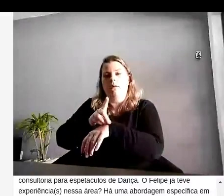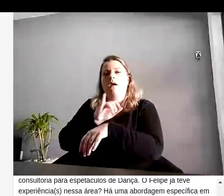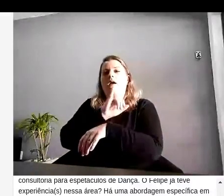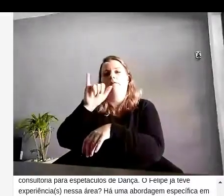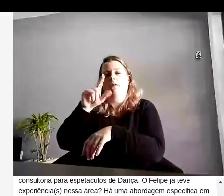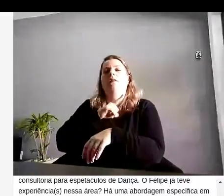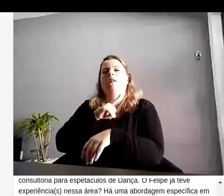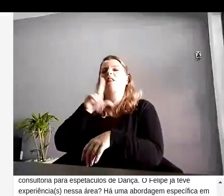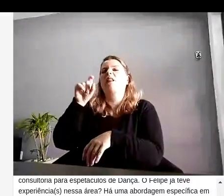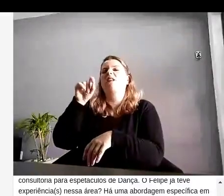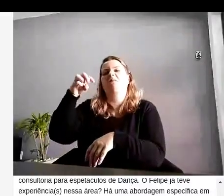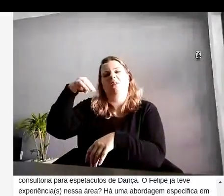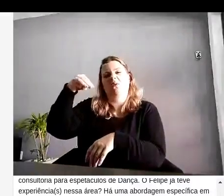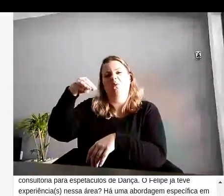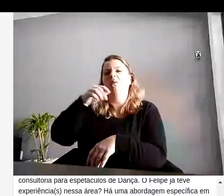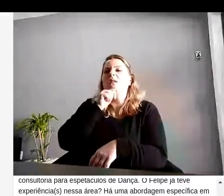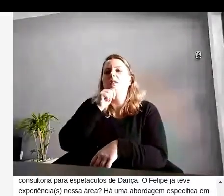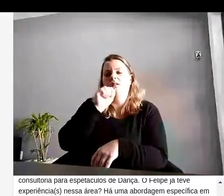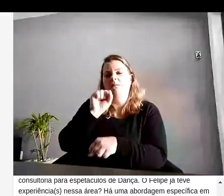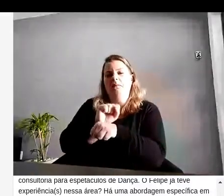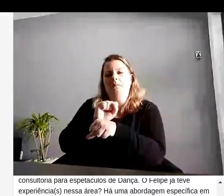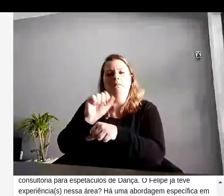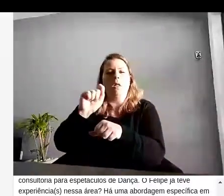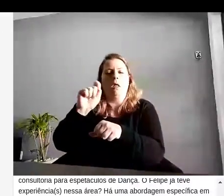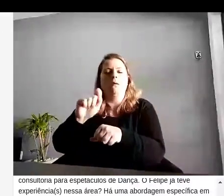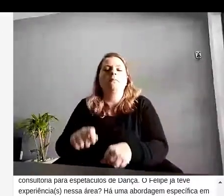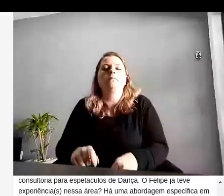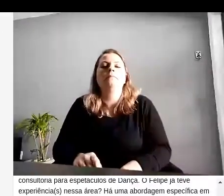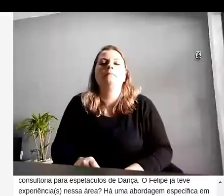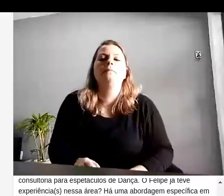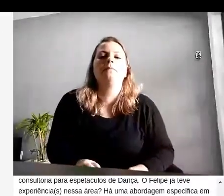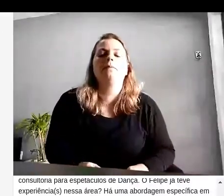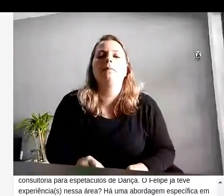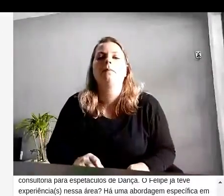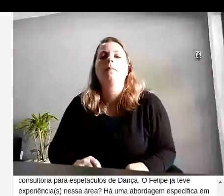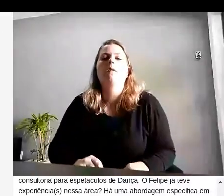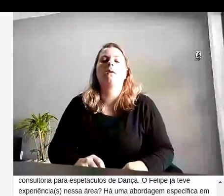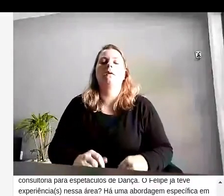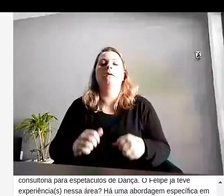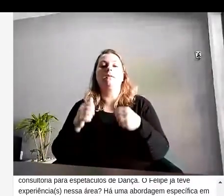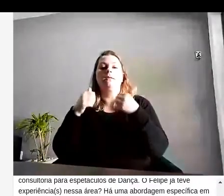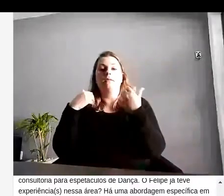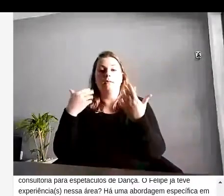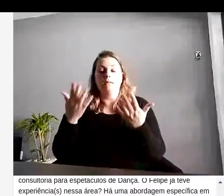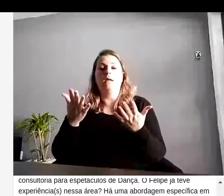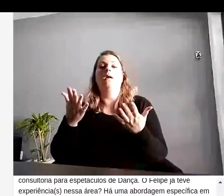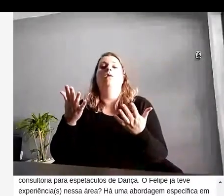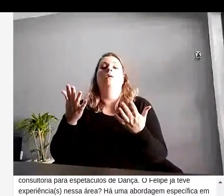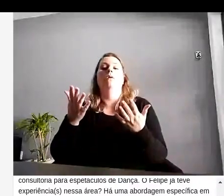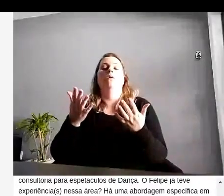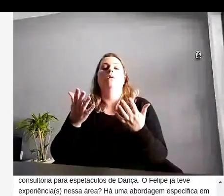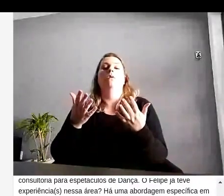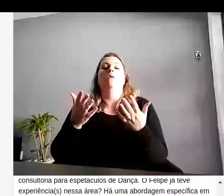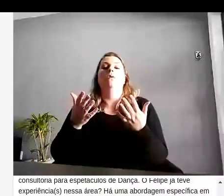enfim. E não só a participação